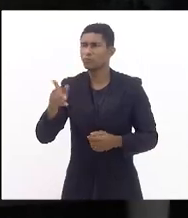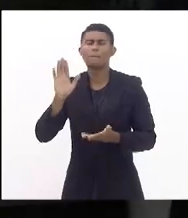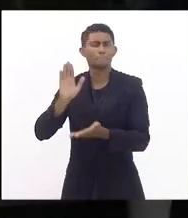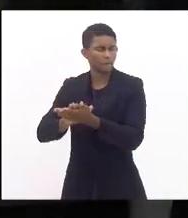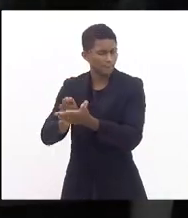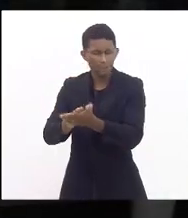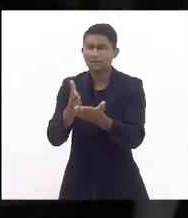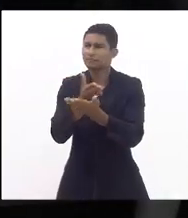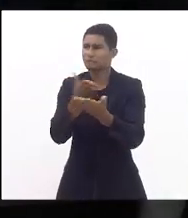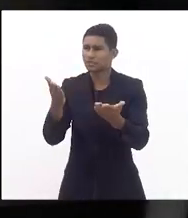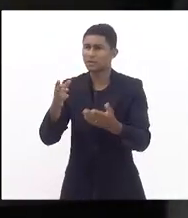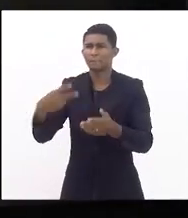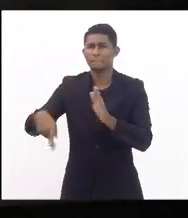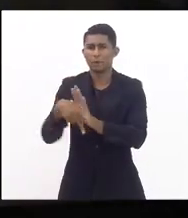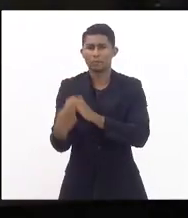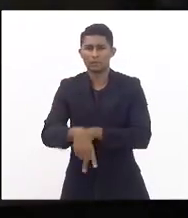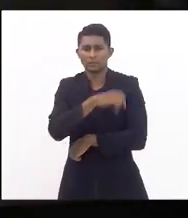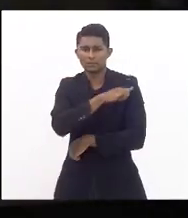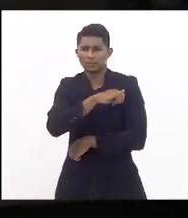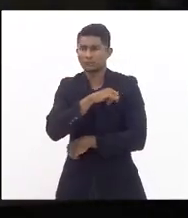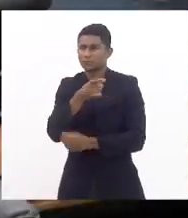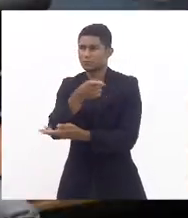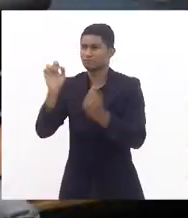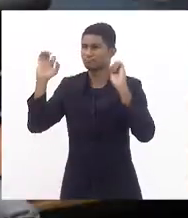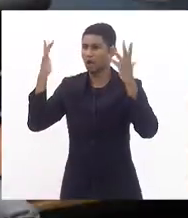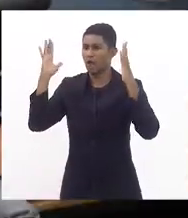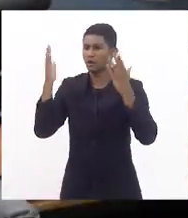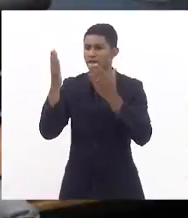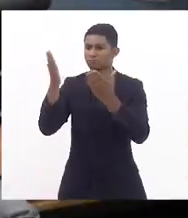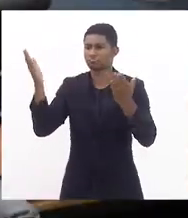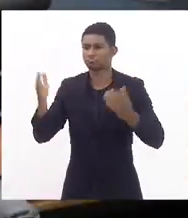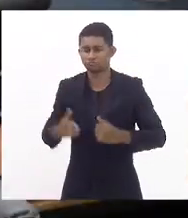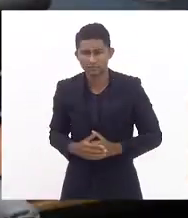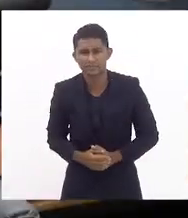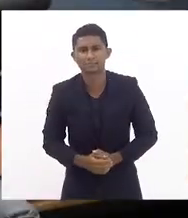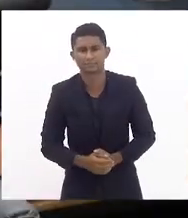do Estado do Rio de Janeiro. Vocês merecem.